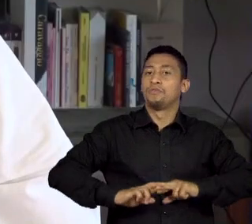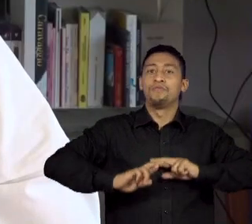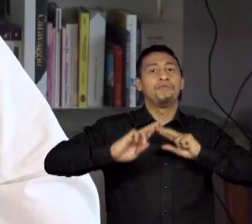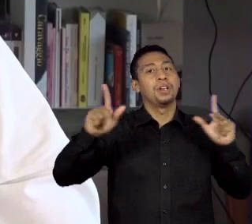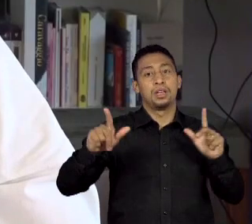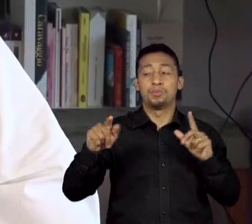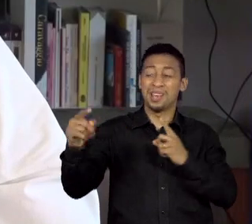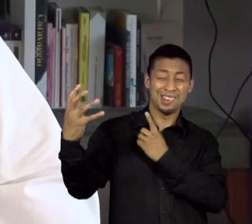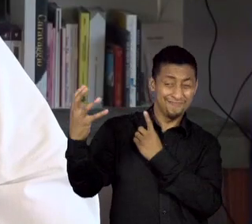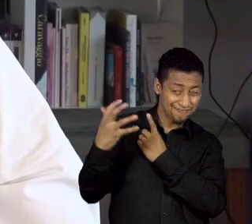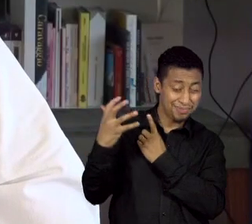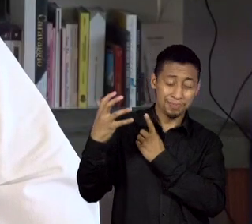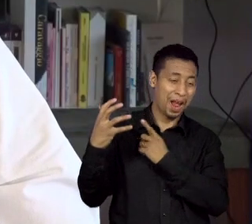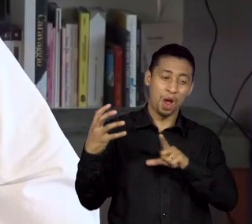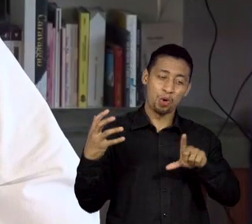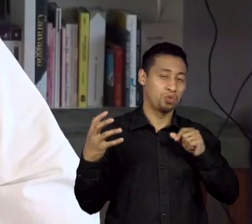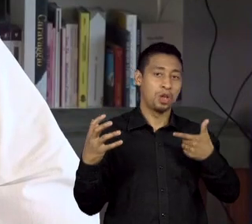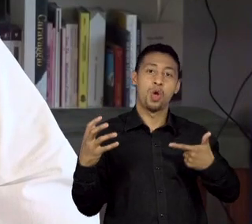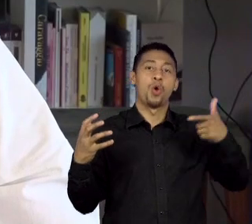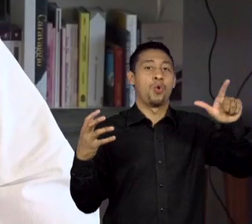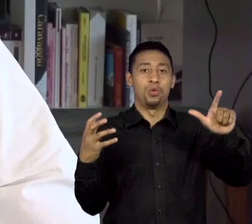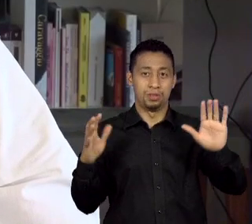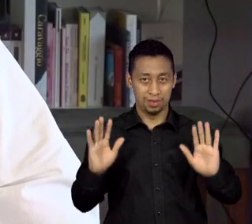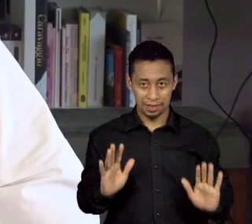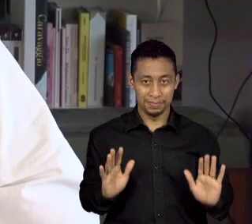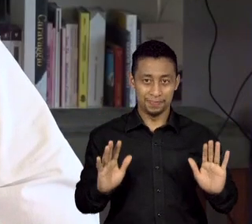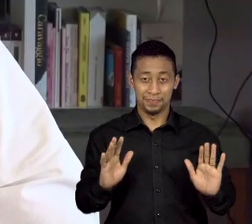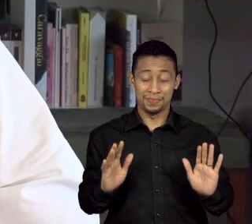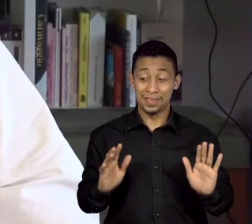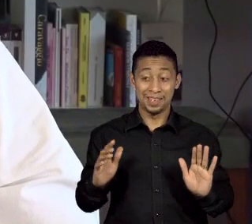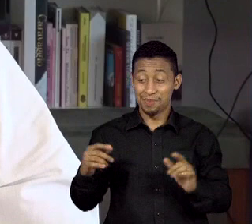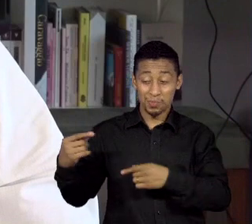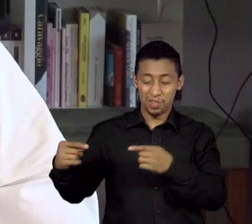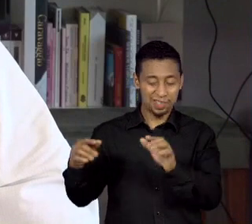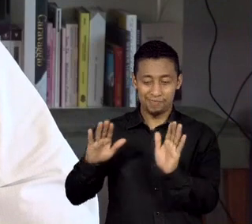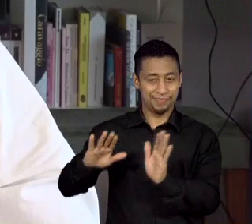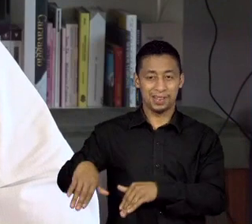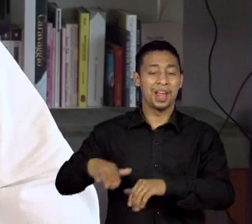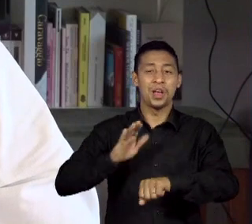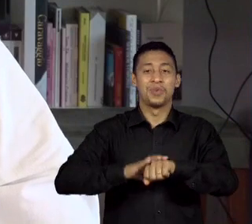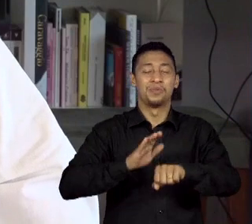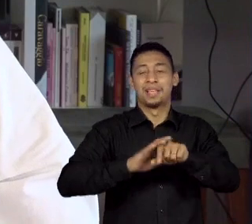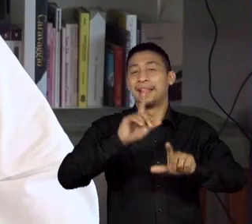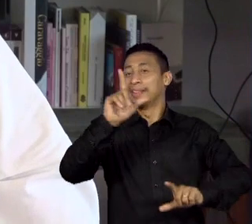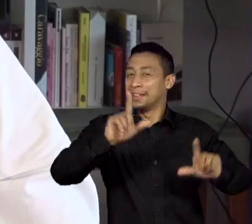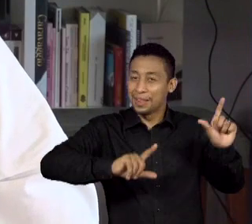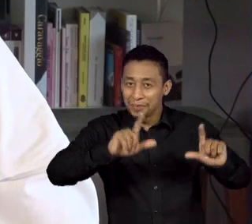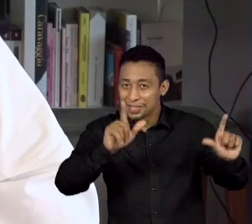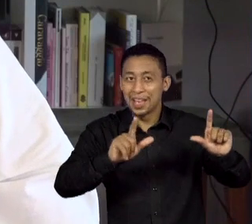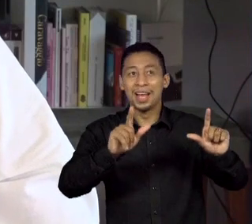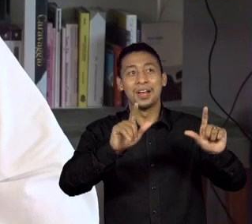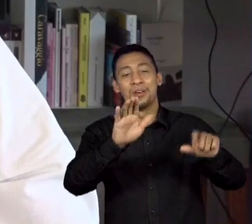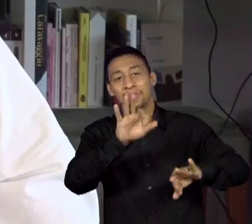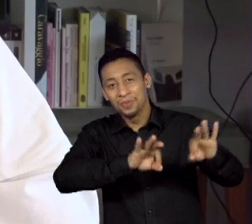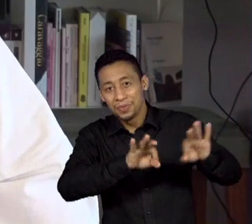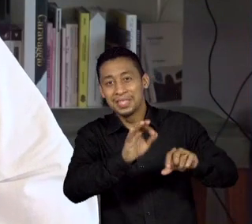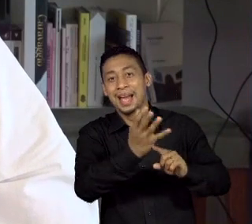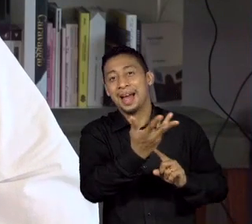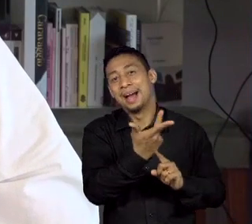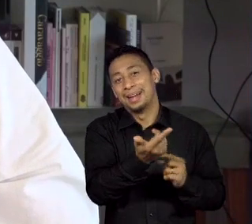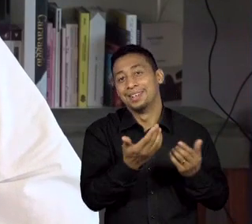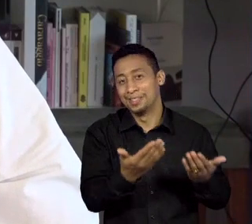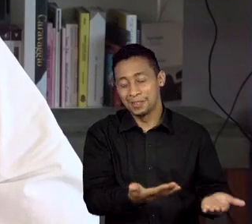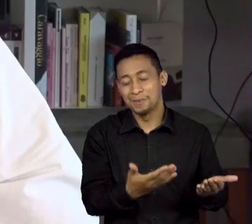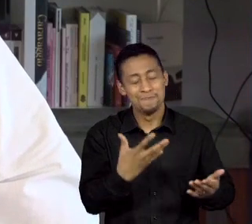assim, eu acho que eu escolhi uma coisa tão apaixonante quanto política, que é fazer televisão, fazer arte e tal, porque era uma